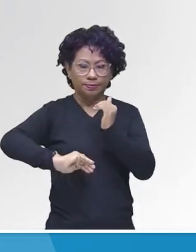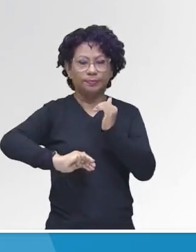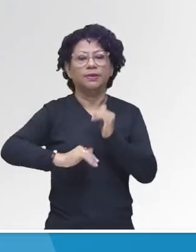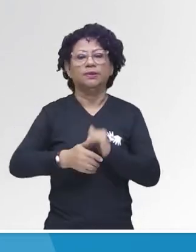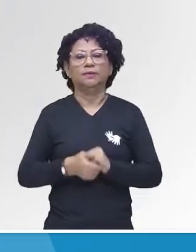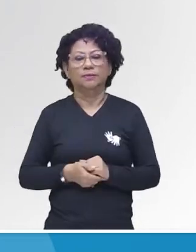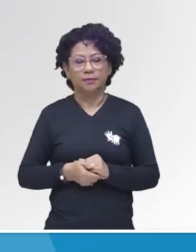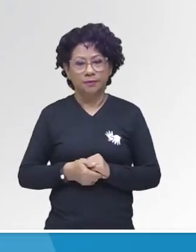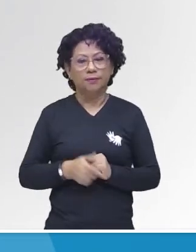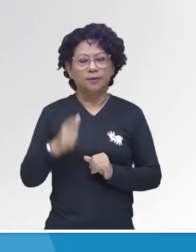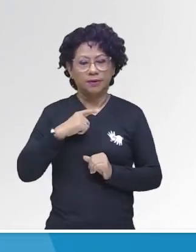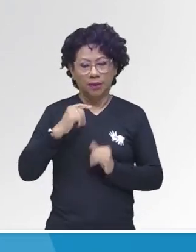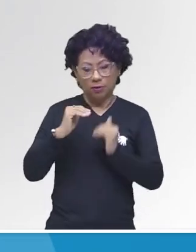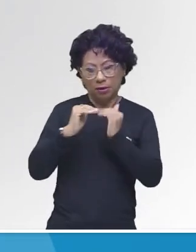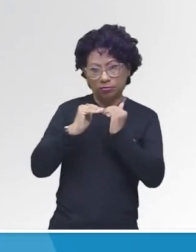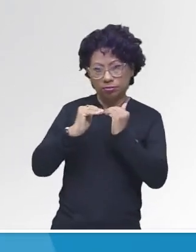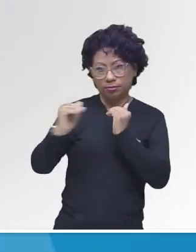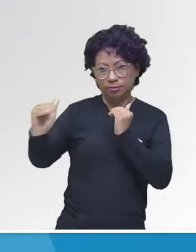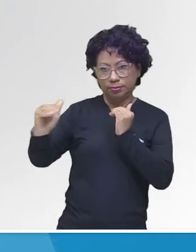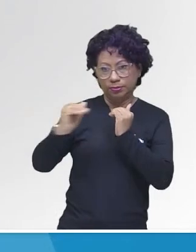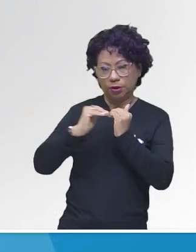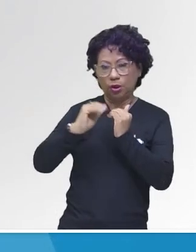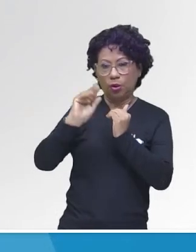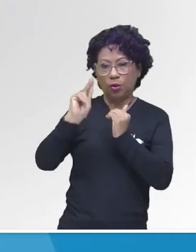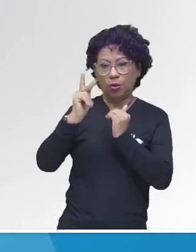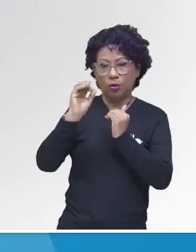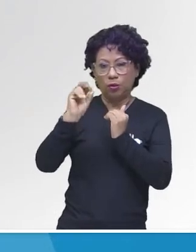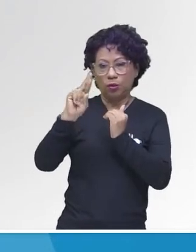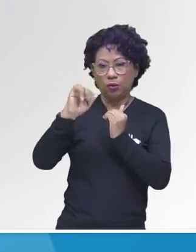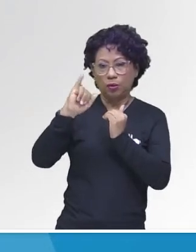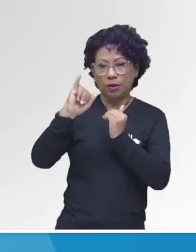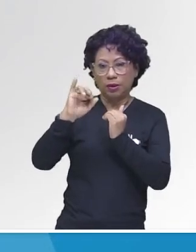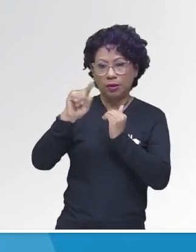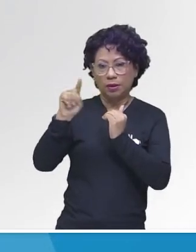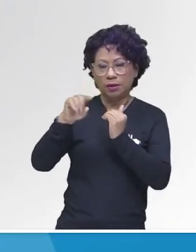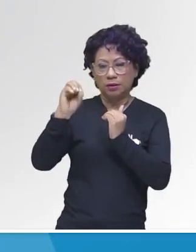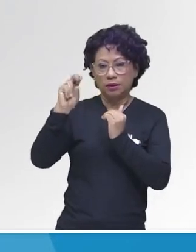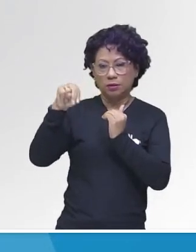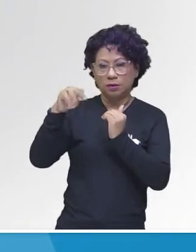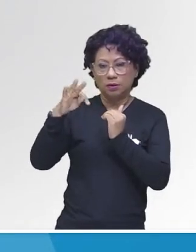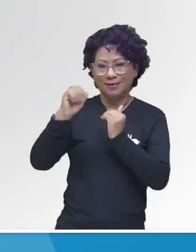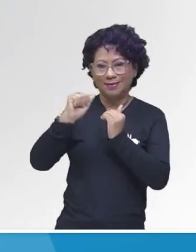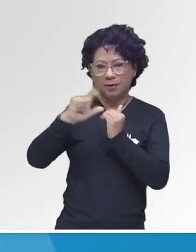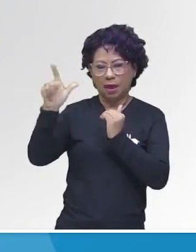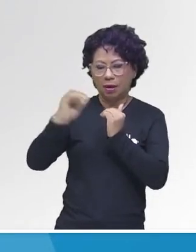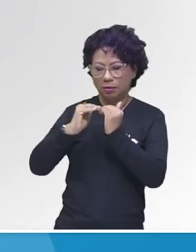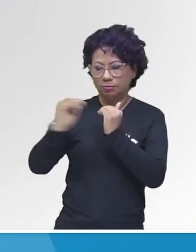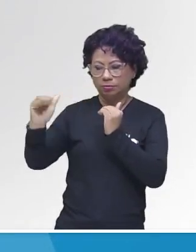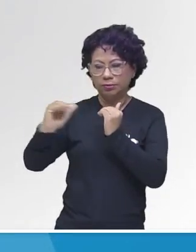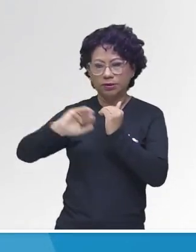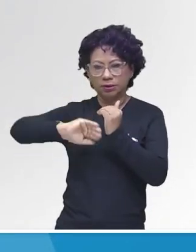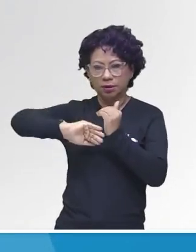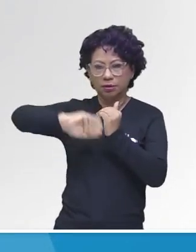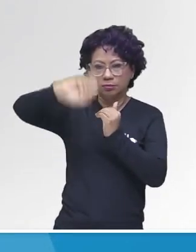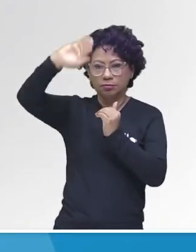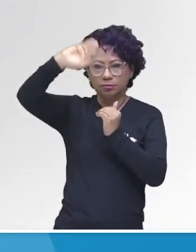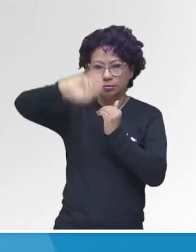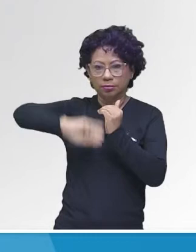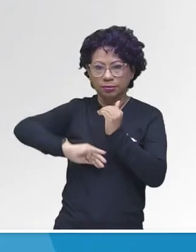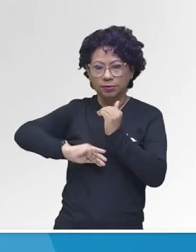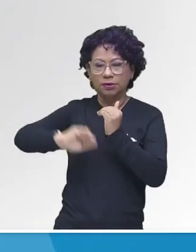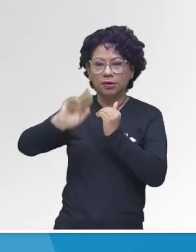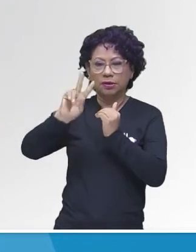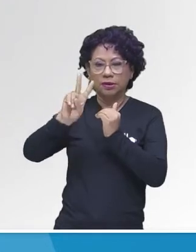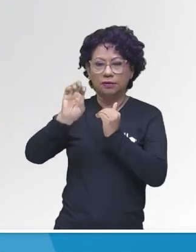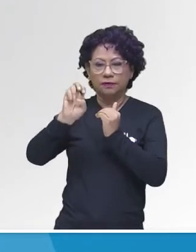na horizontal, né? E um plano beta, que ele está aqui na vertical. Tá com aí uma cor diferente, justamente